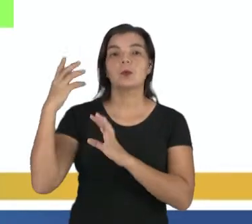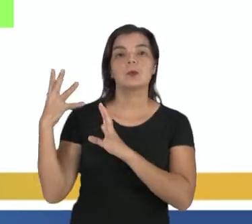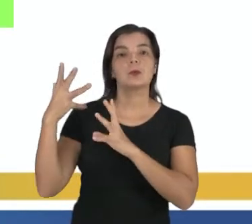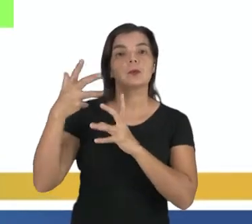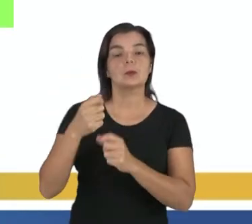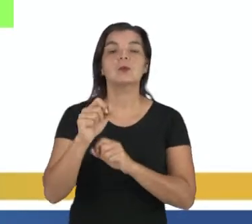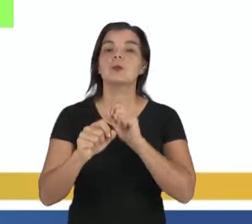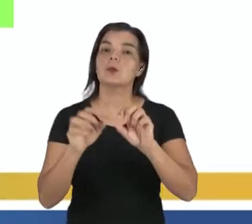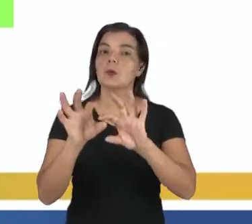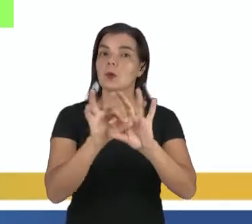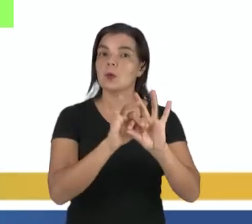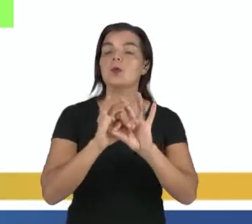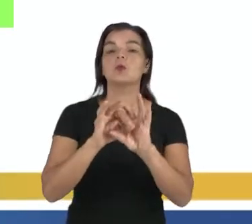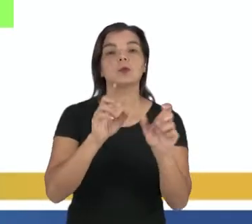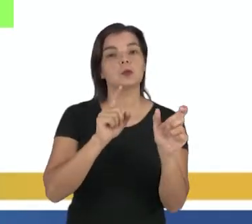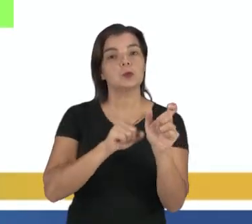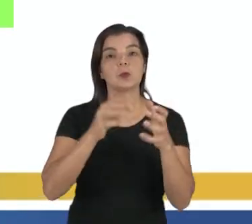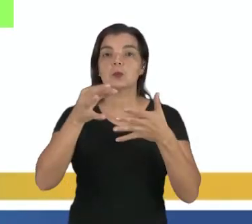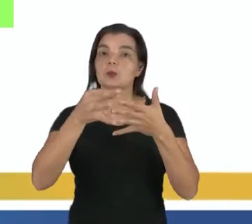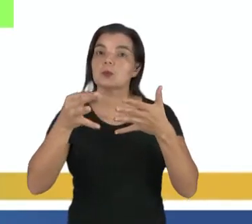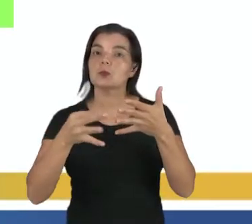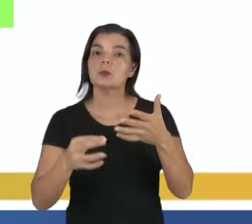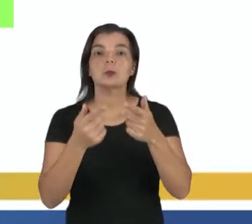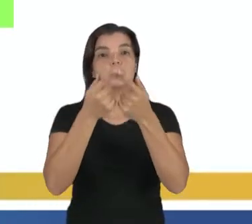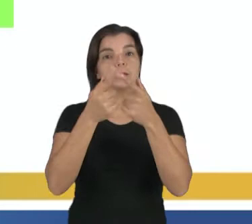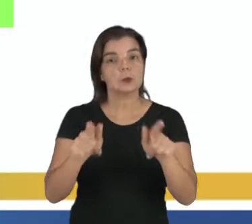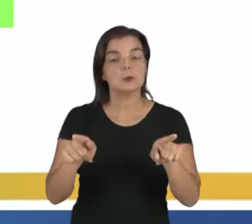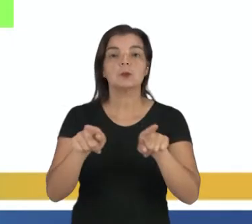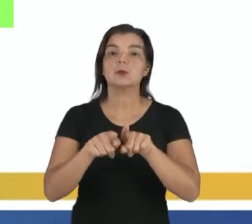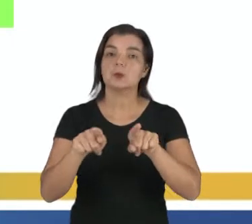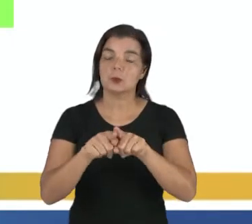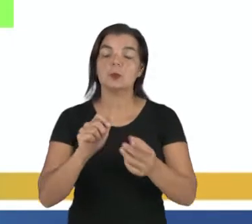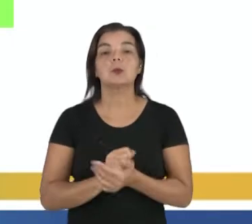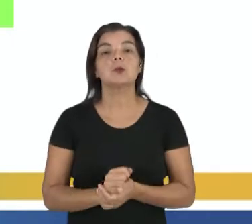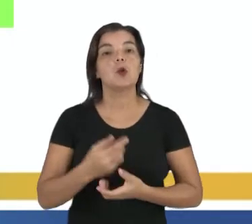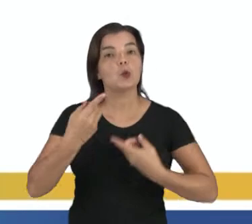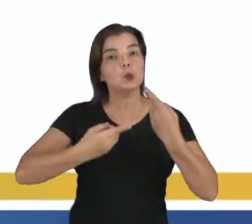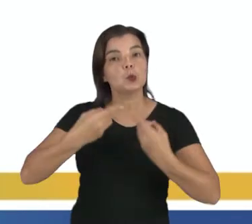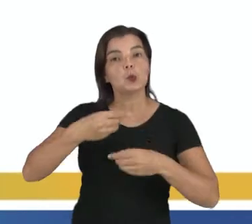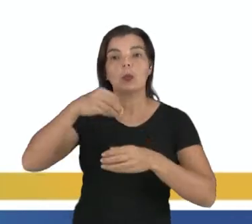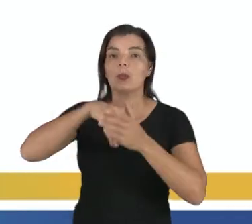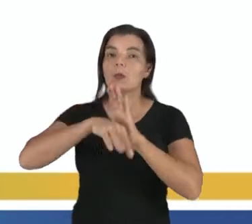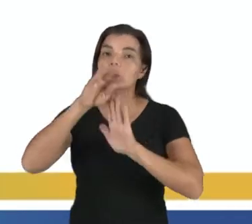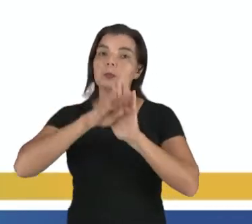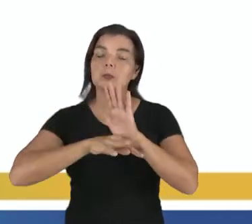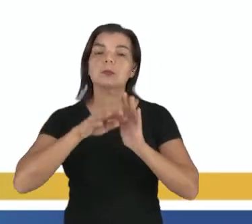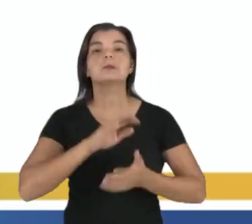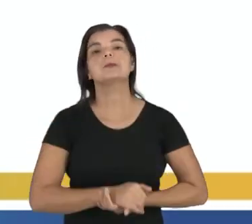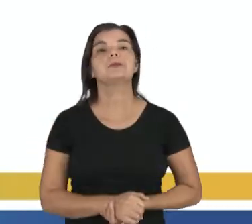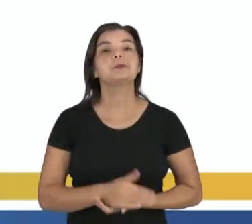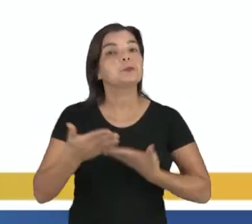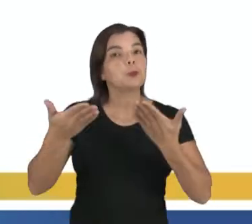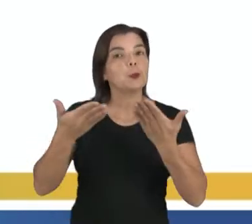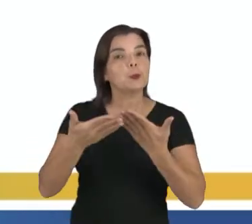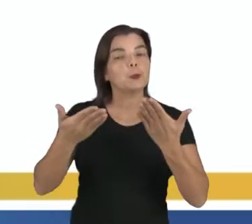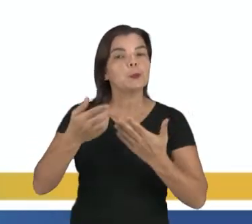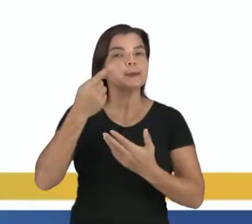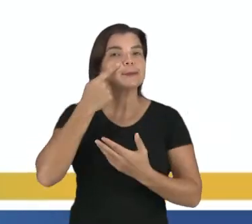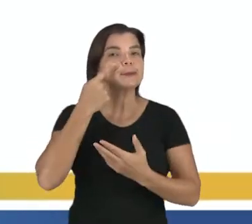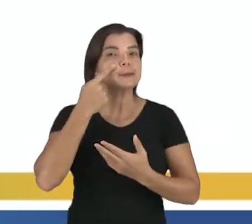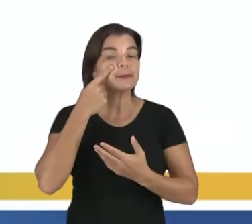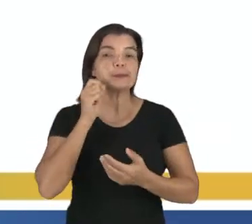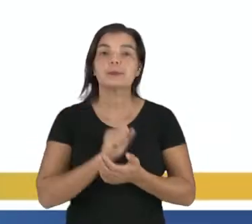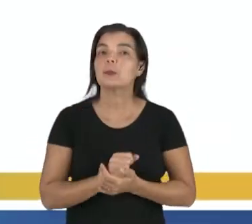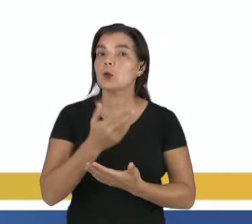relembrá-los, é a ligação entre os elementos gramaticais, semânticos e discursivos do texto. E hoje nós